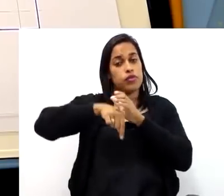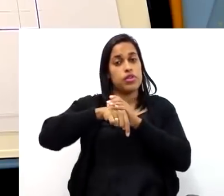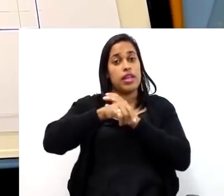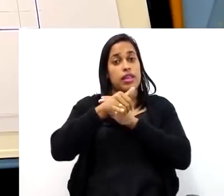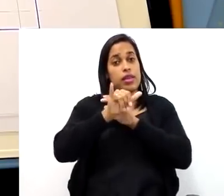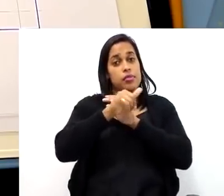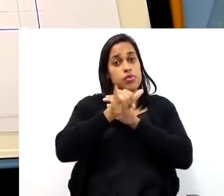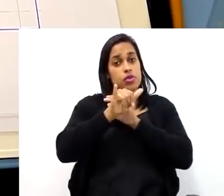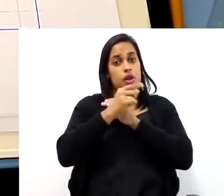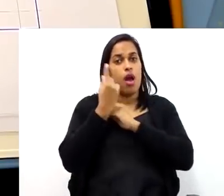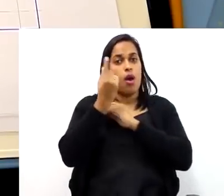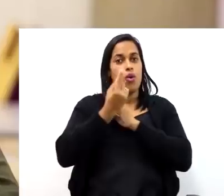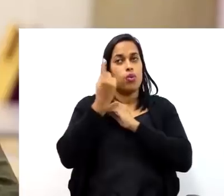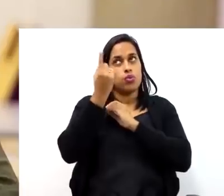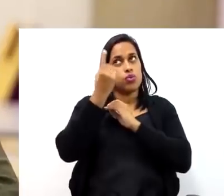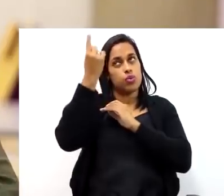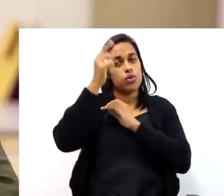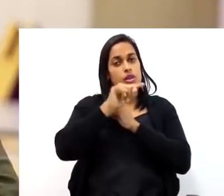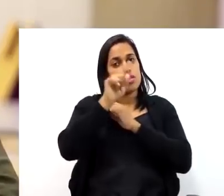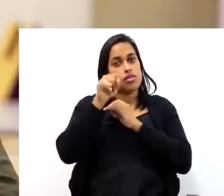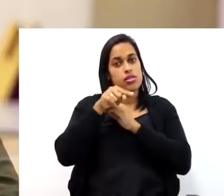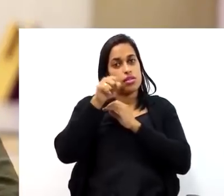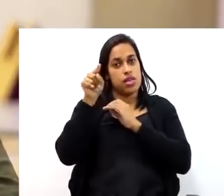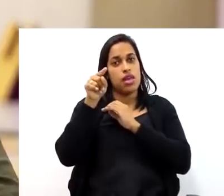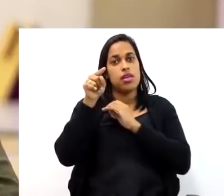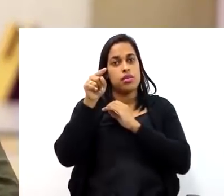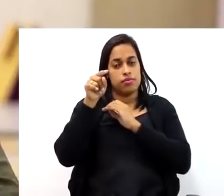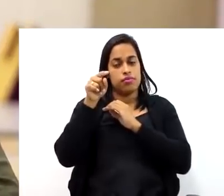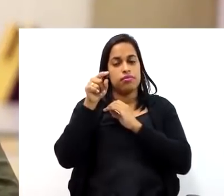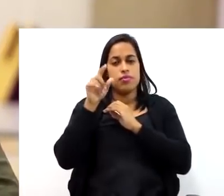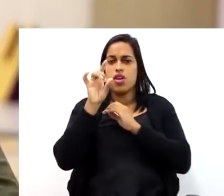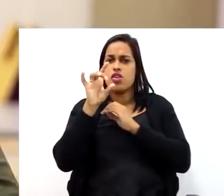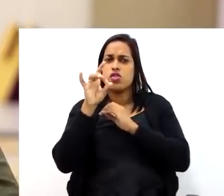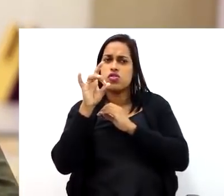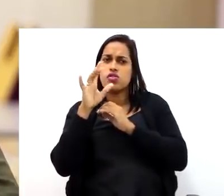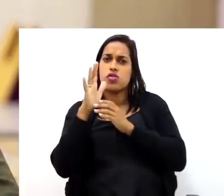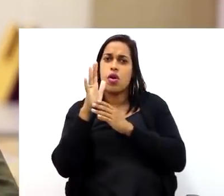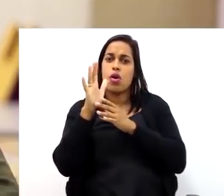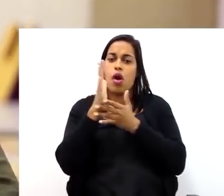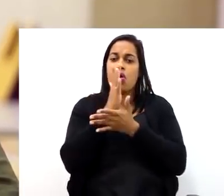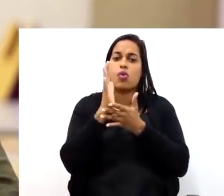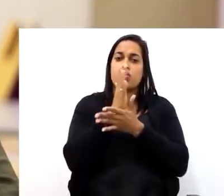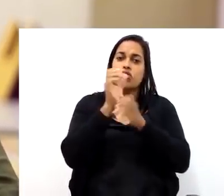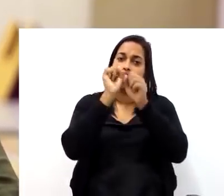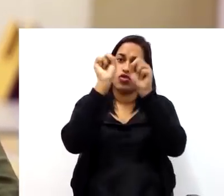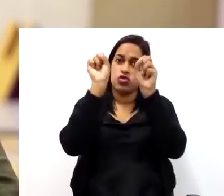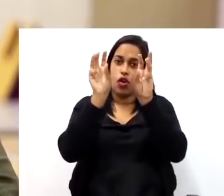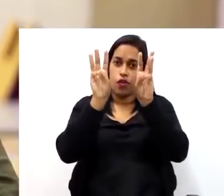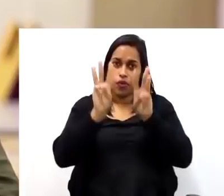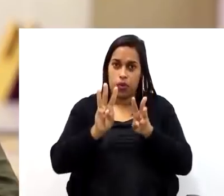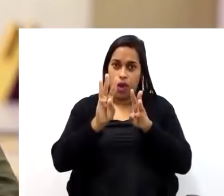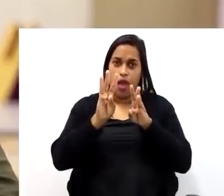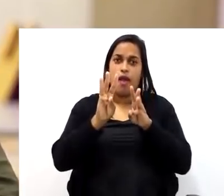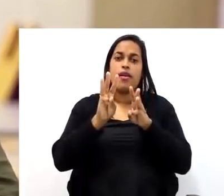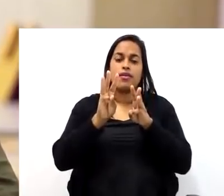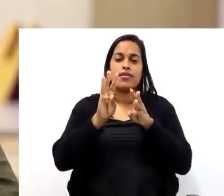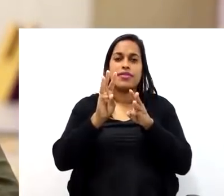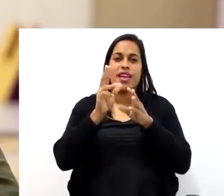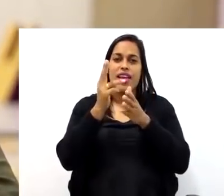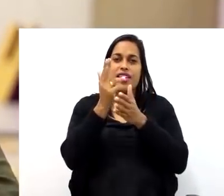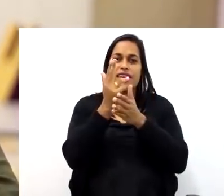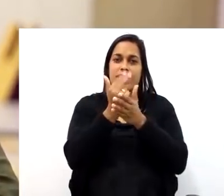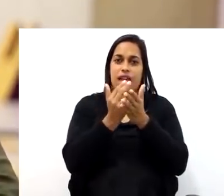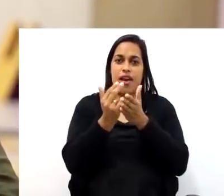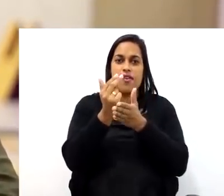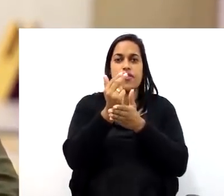de Z. Tá? Na verdade, essa é uma marcação que acontece na maioria dos softwares gráficos, no AutoCAD, no